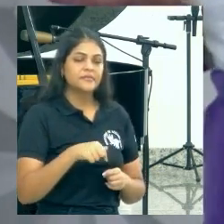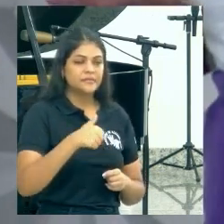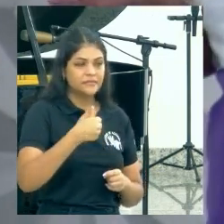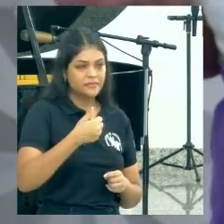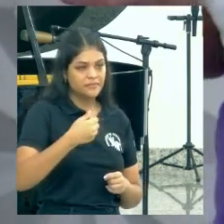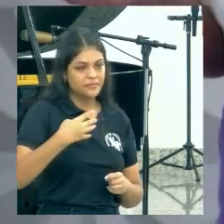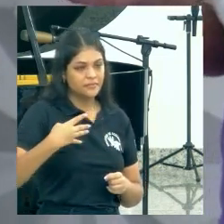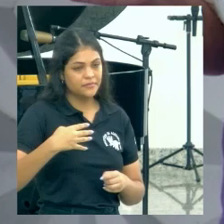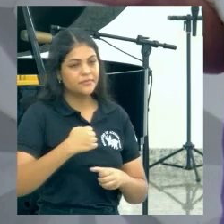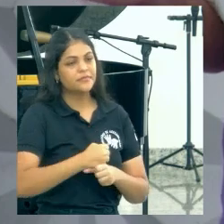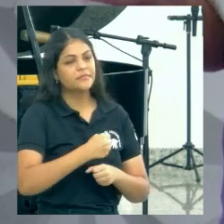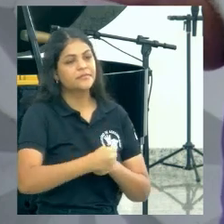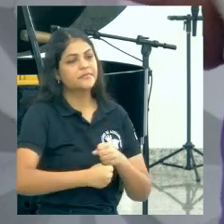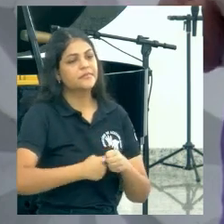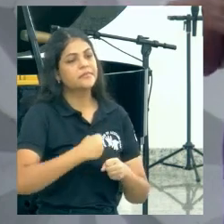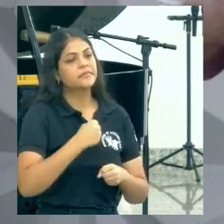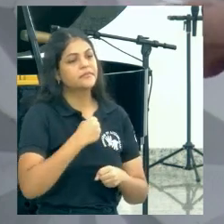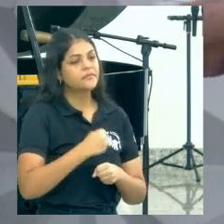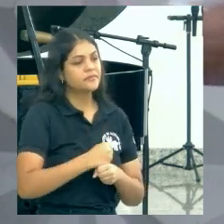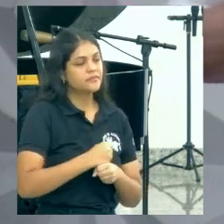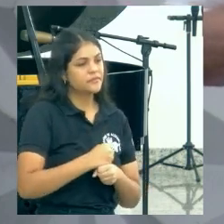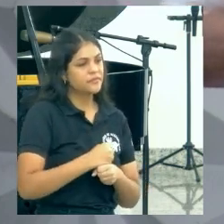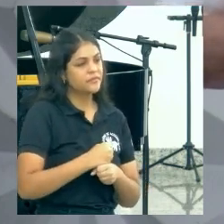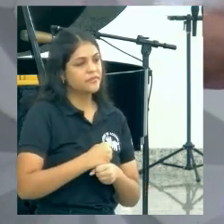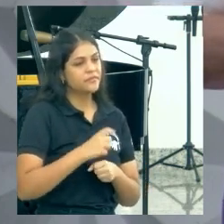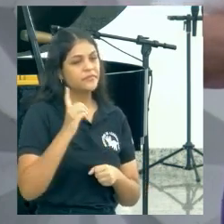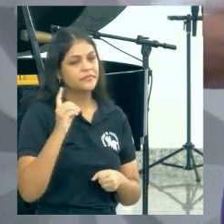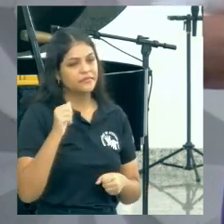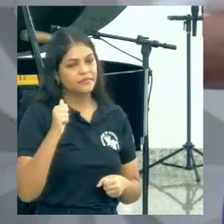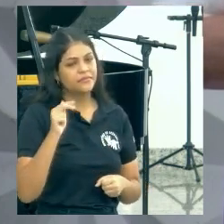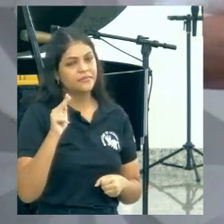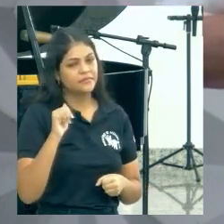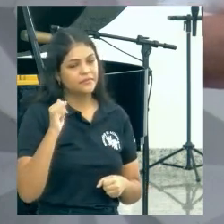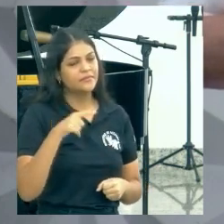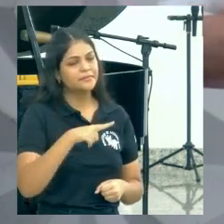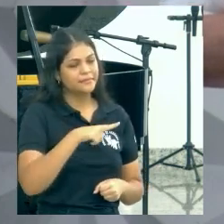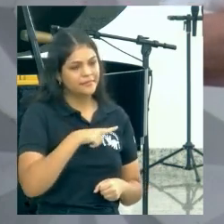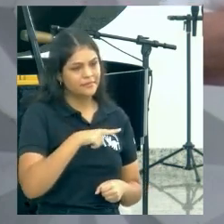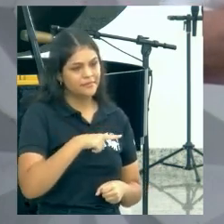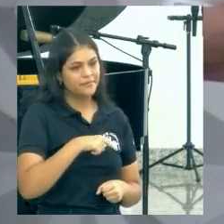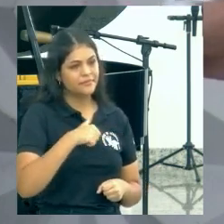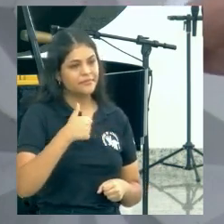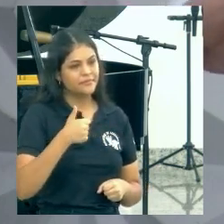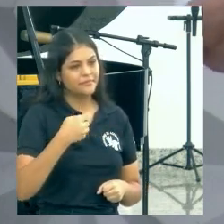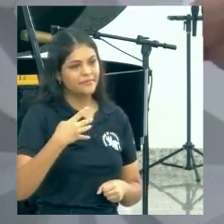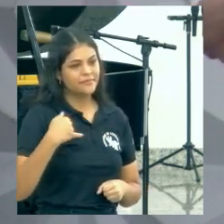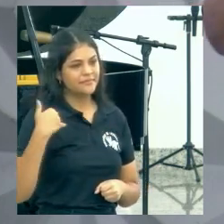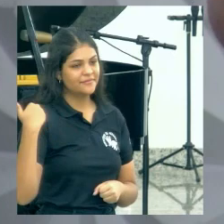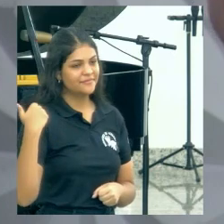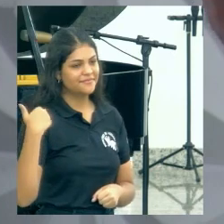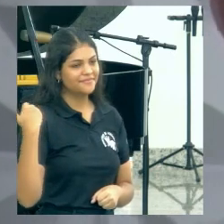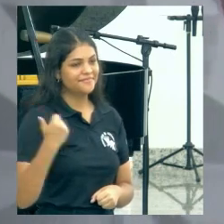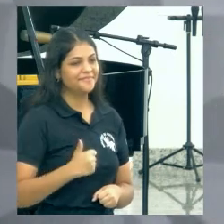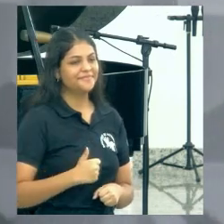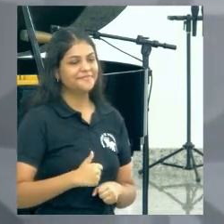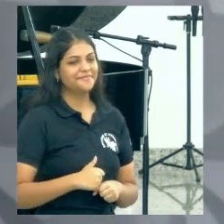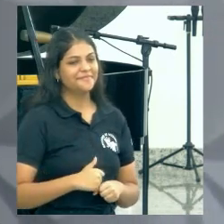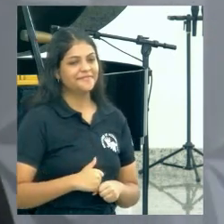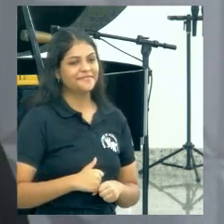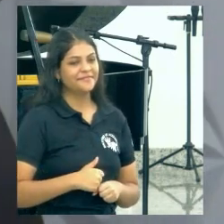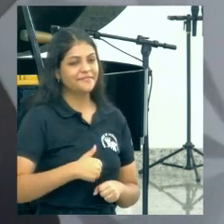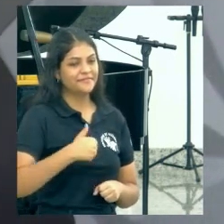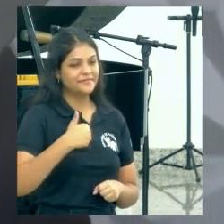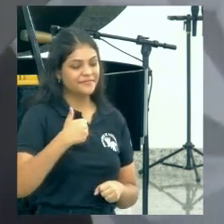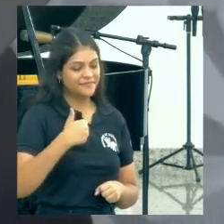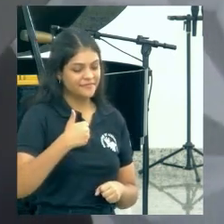anos. E Davi continua com 14 anos. É 14 anos de